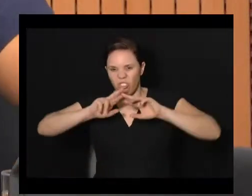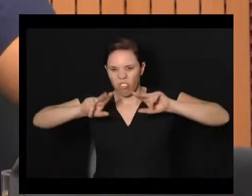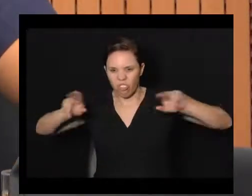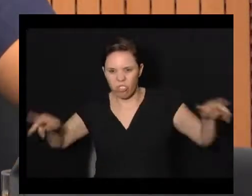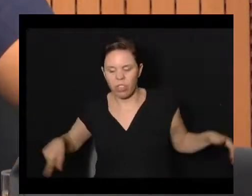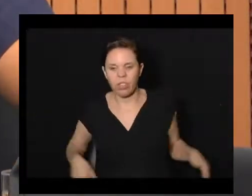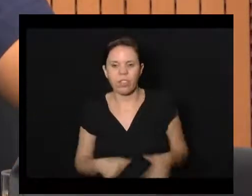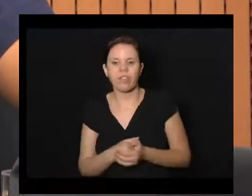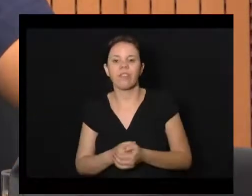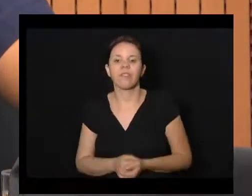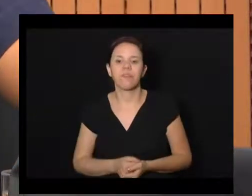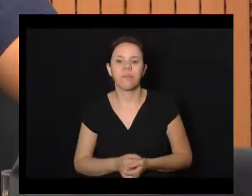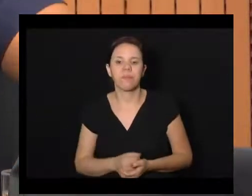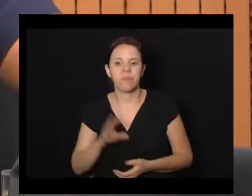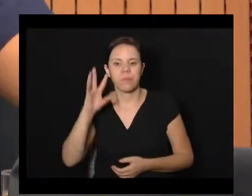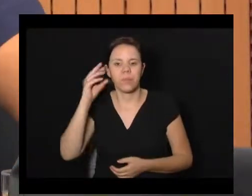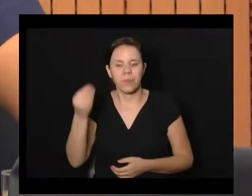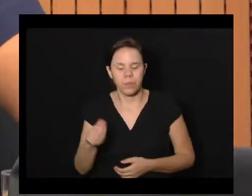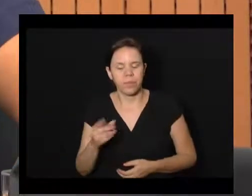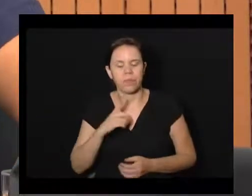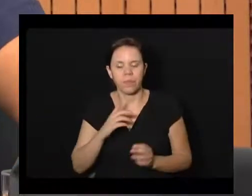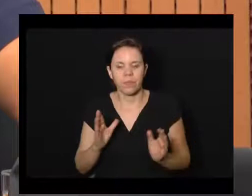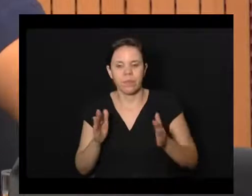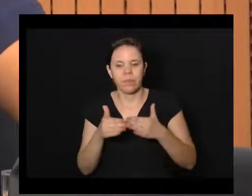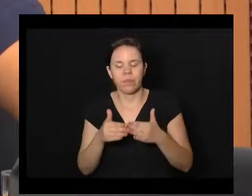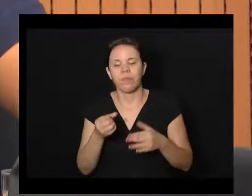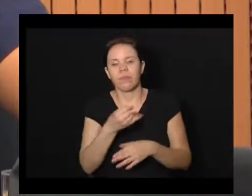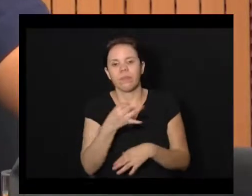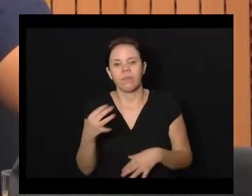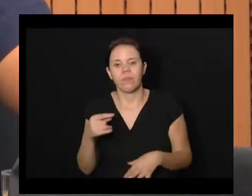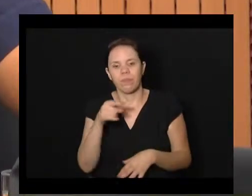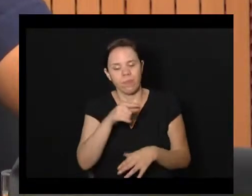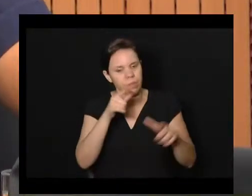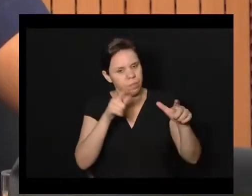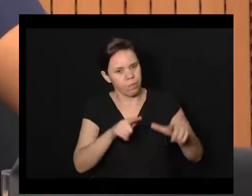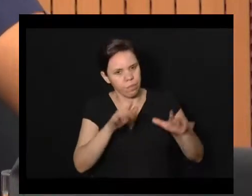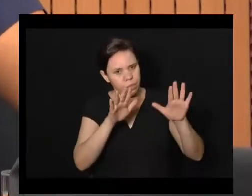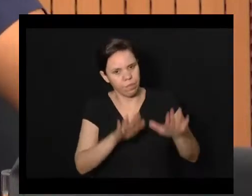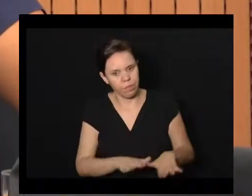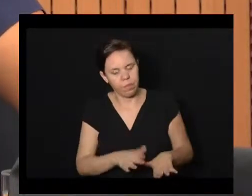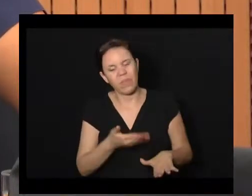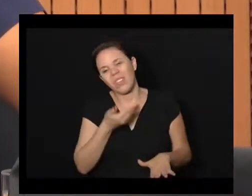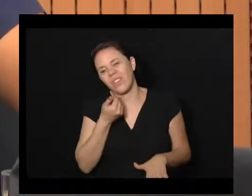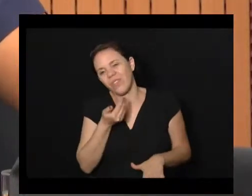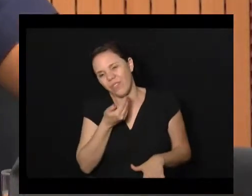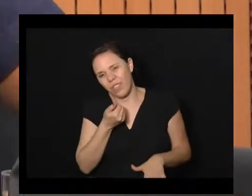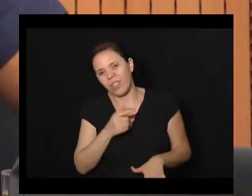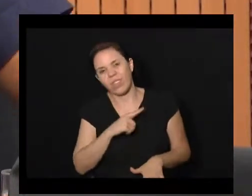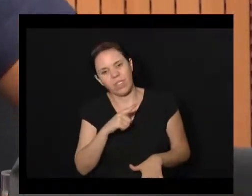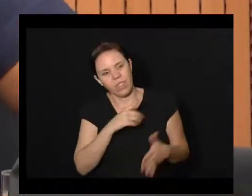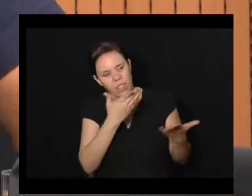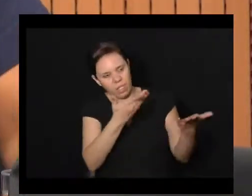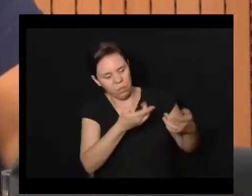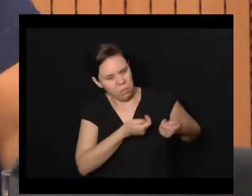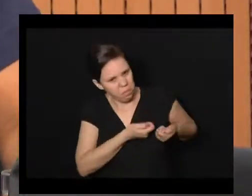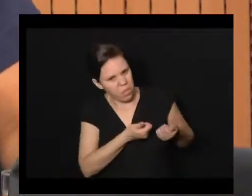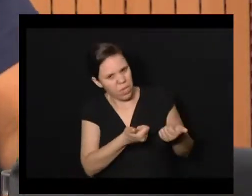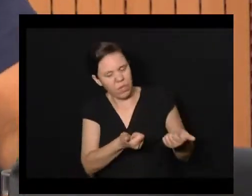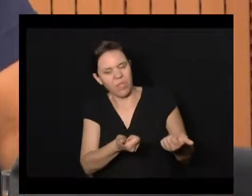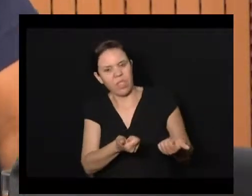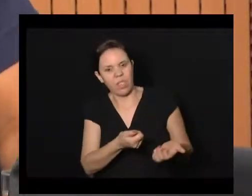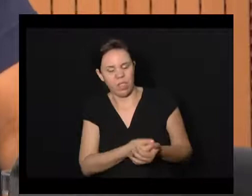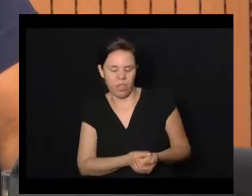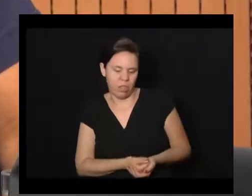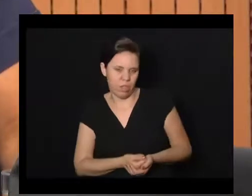o que nós entendemos que a concentração ela se instala quando há facilidades quando benefícios são favor foram